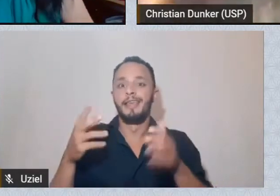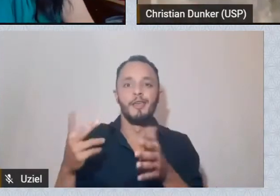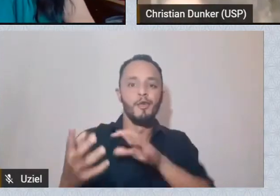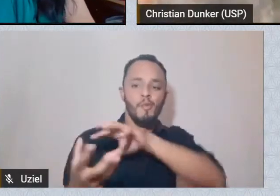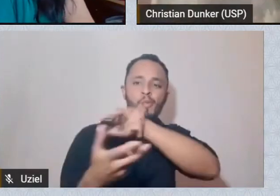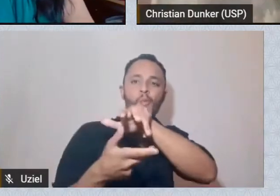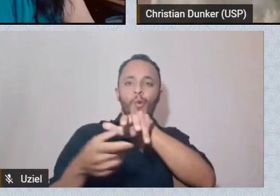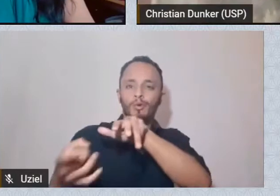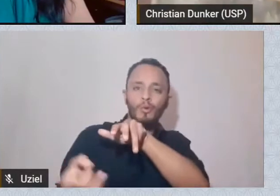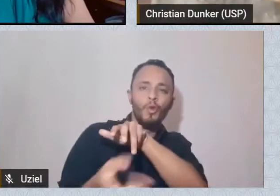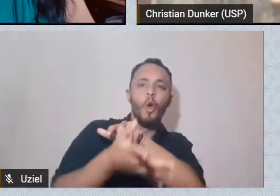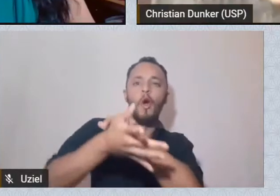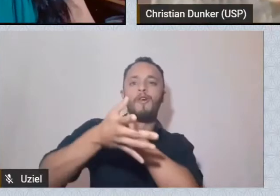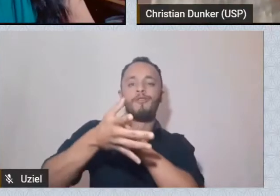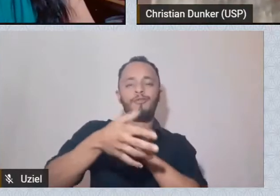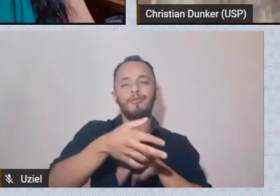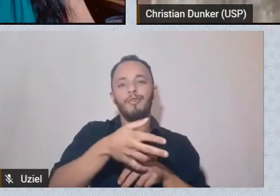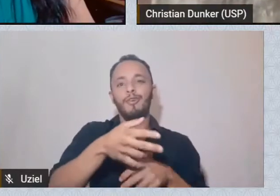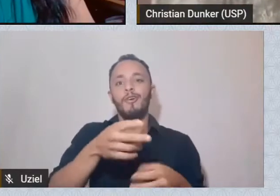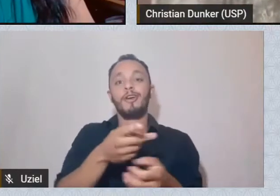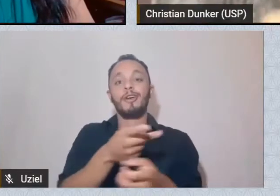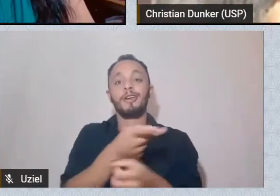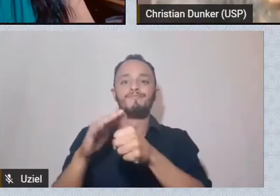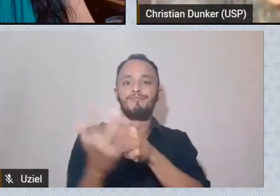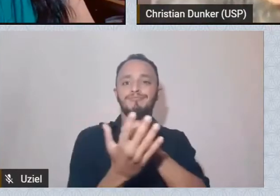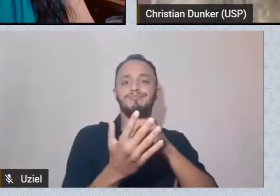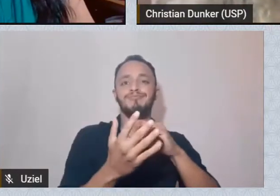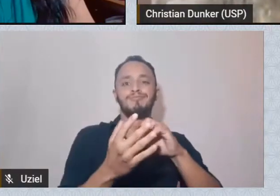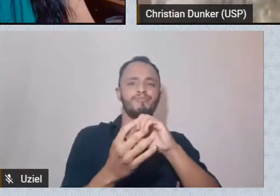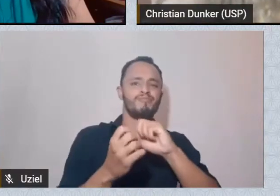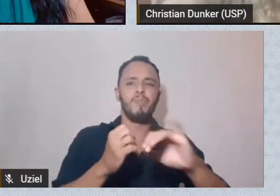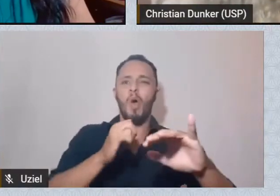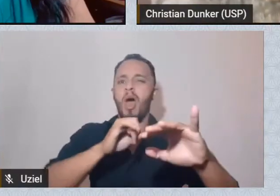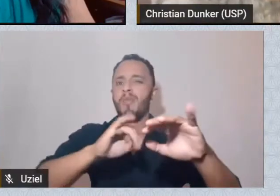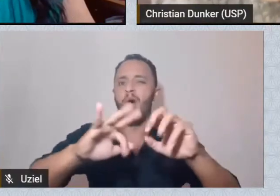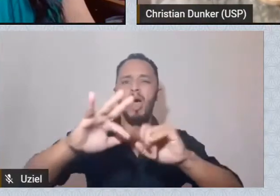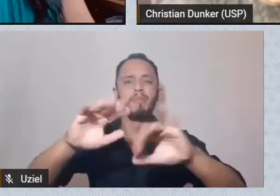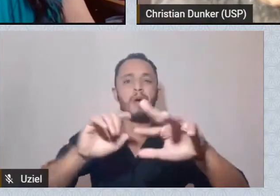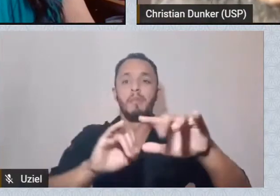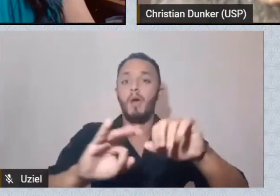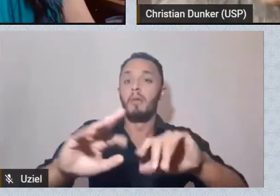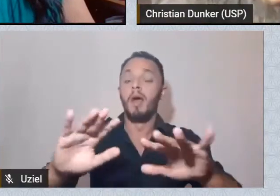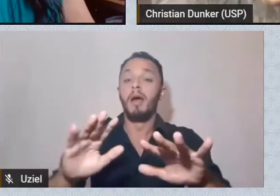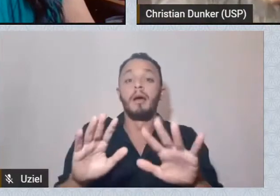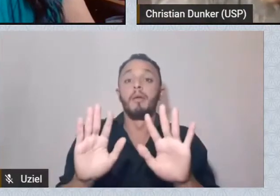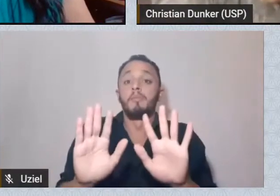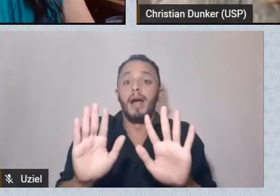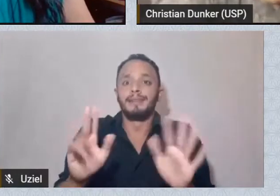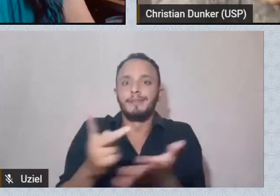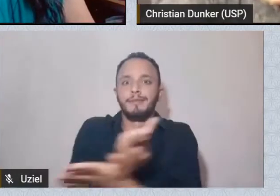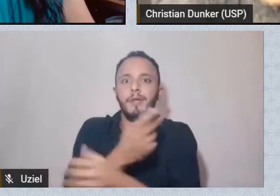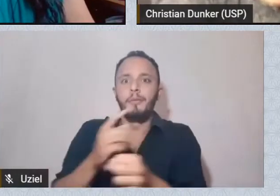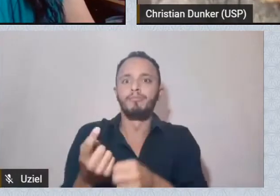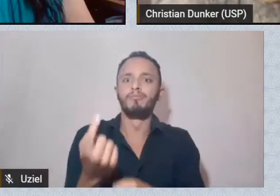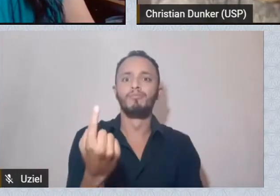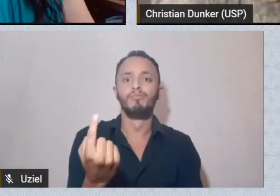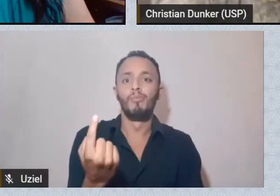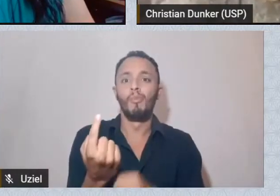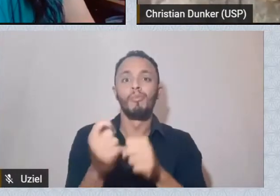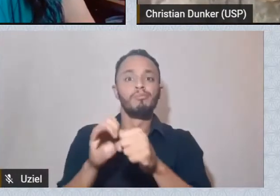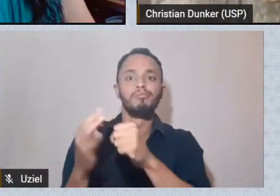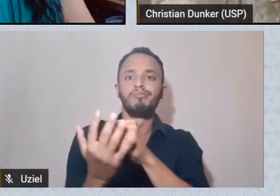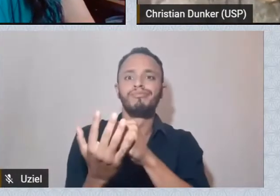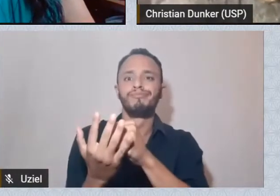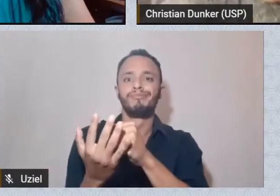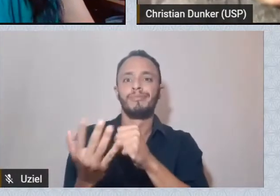epidemias consecutivas, mas considerando isso como um evento único, isso